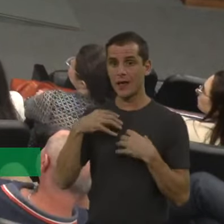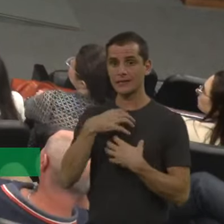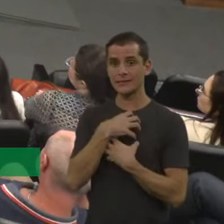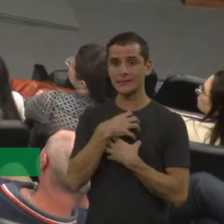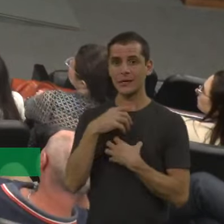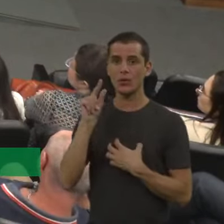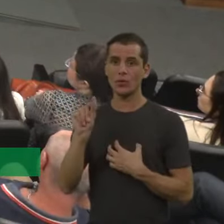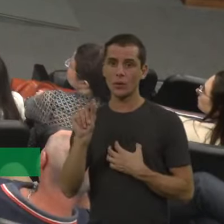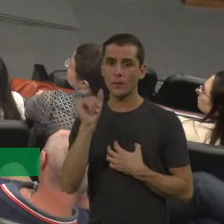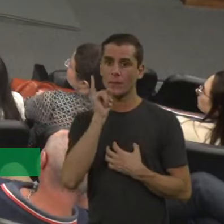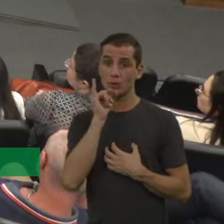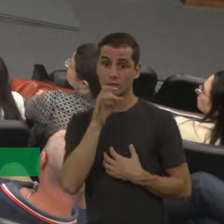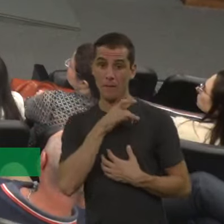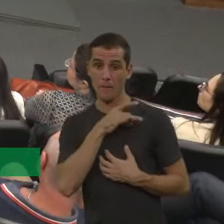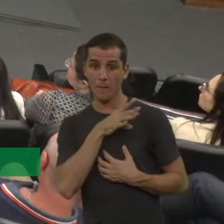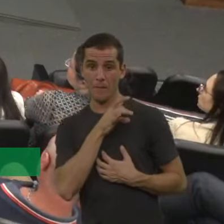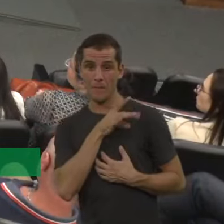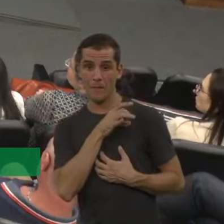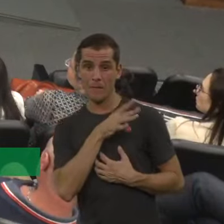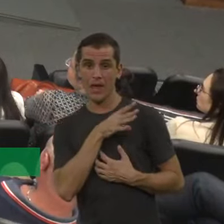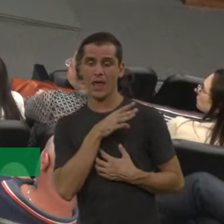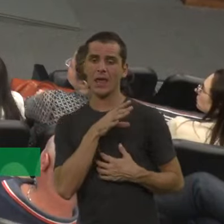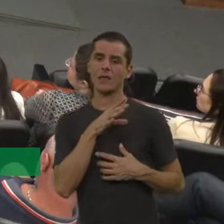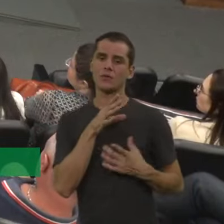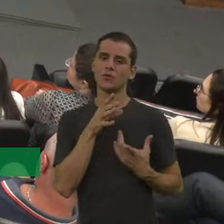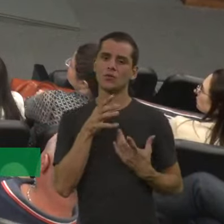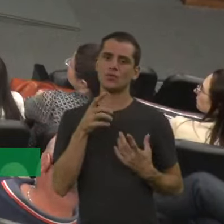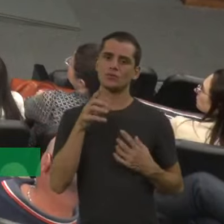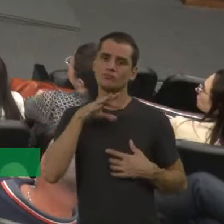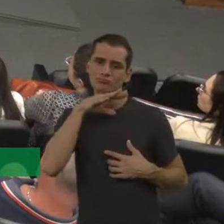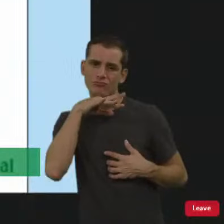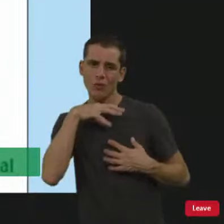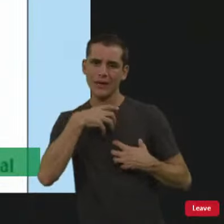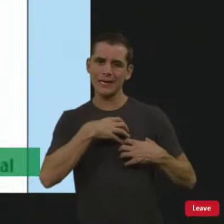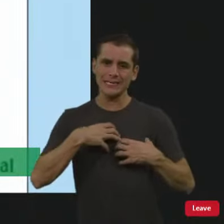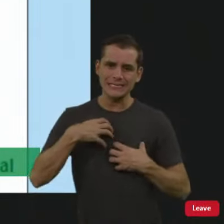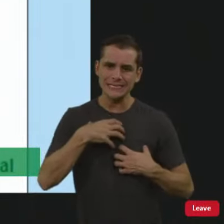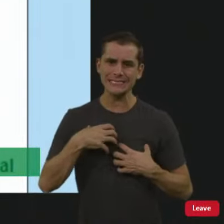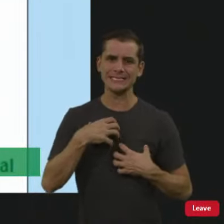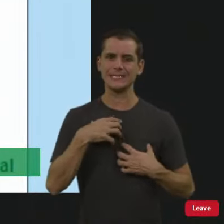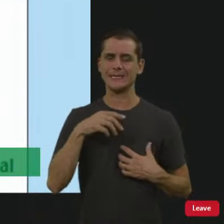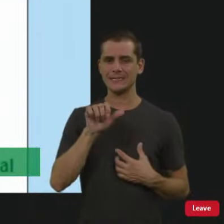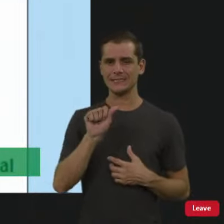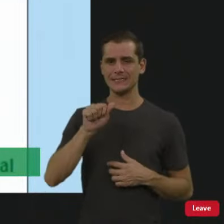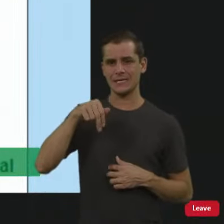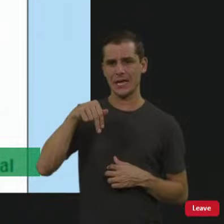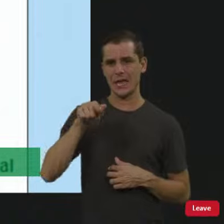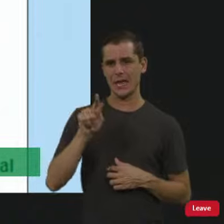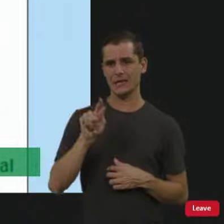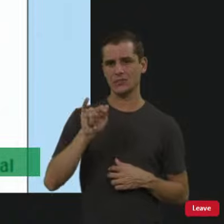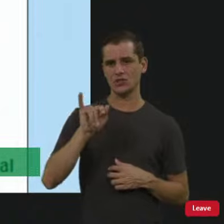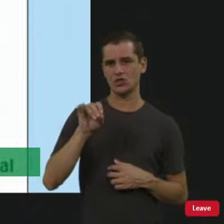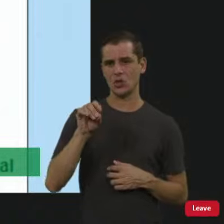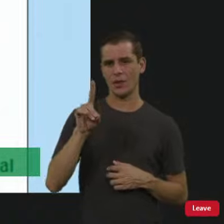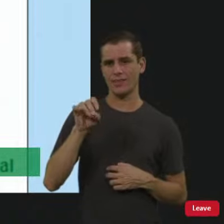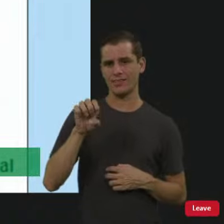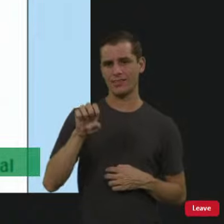ter uma crise de angedema, de repente? Você tem um sentimento